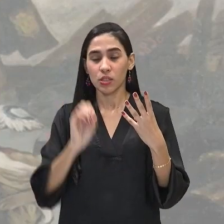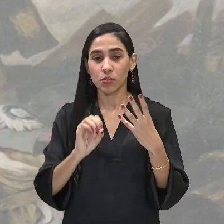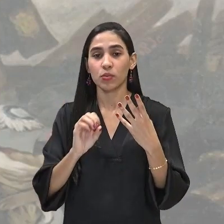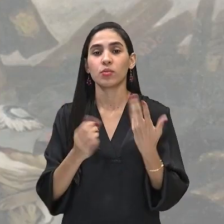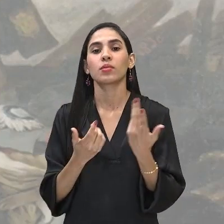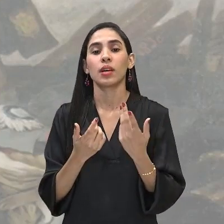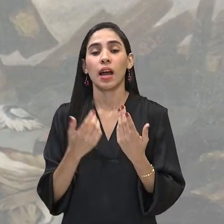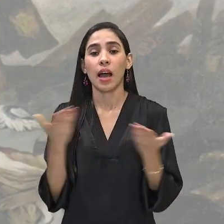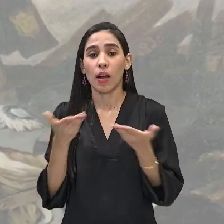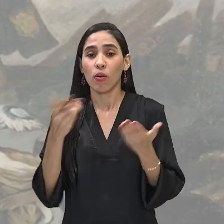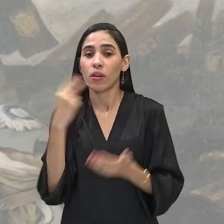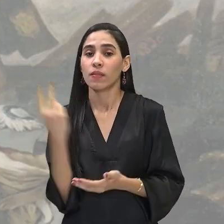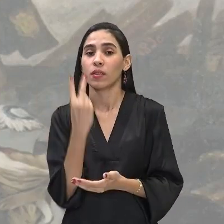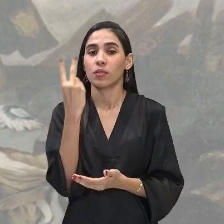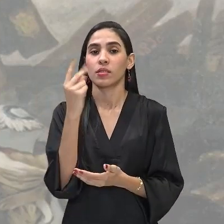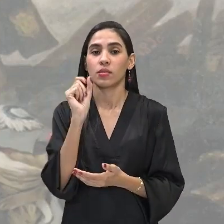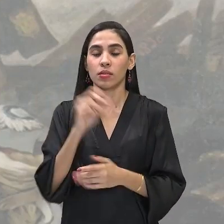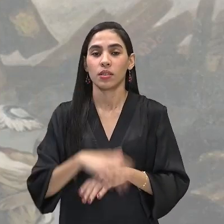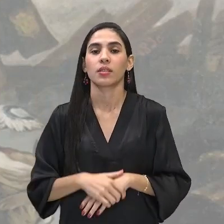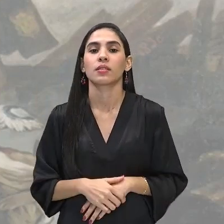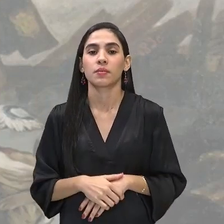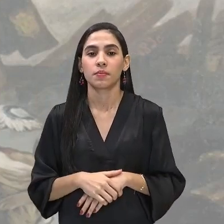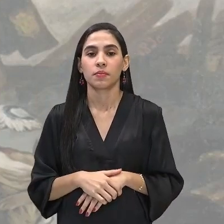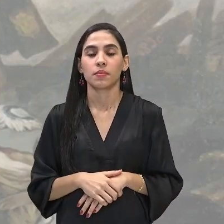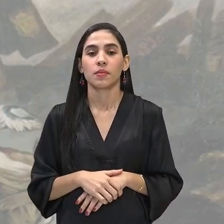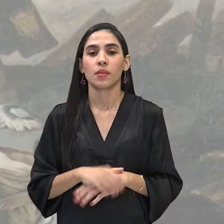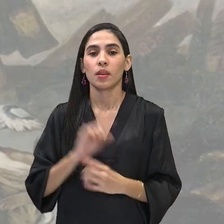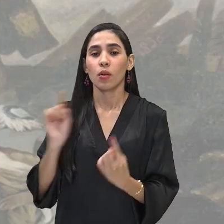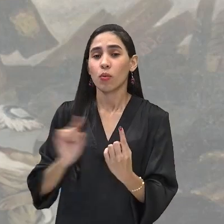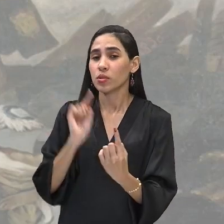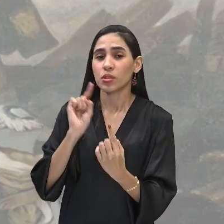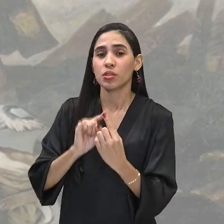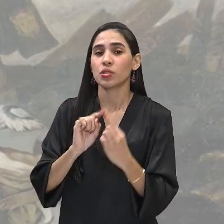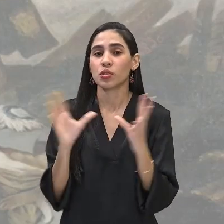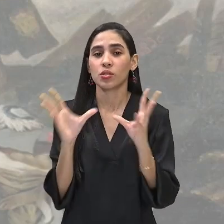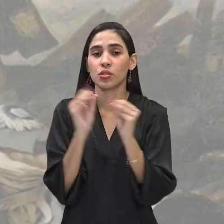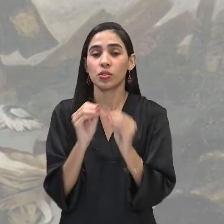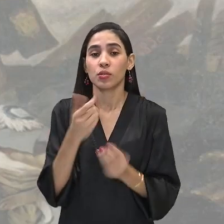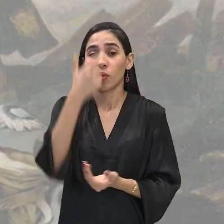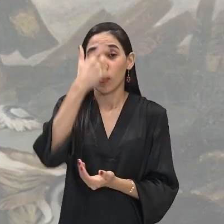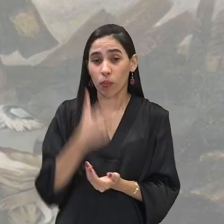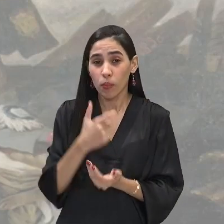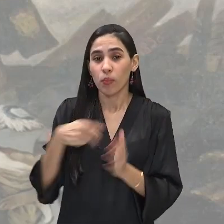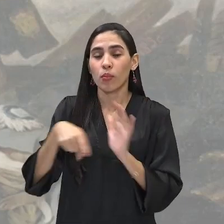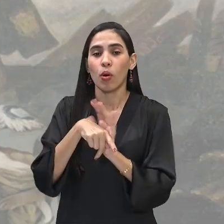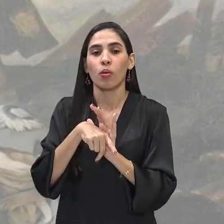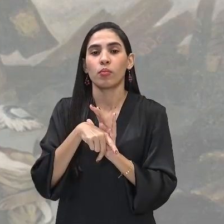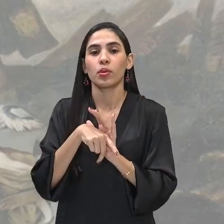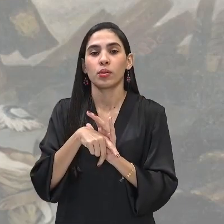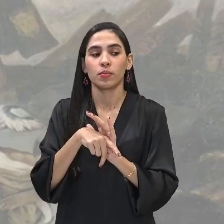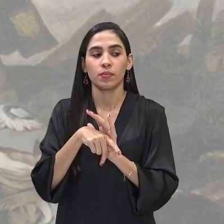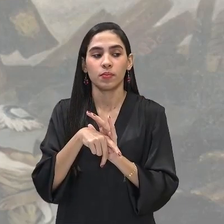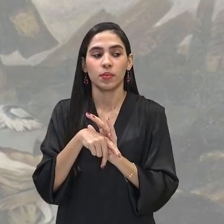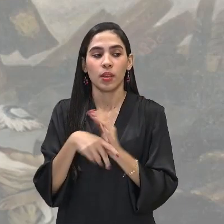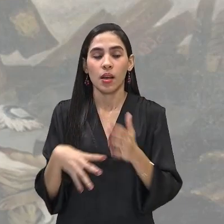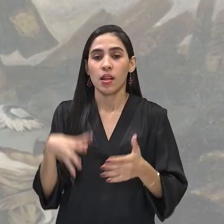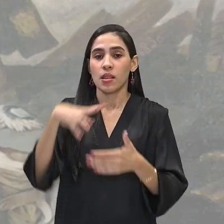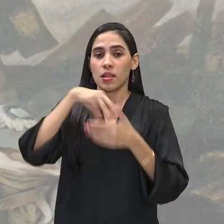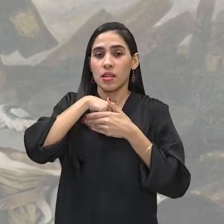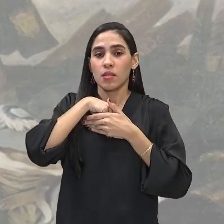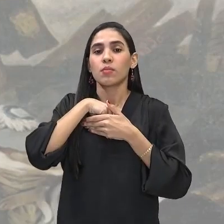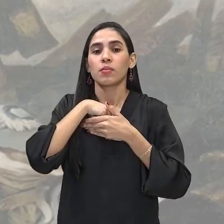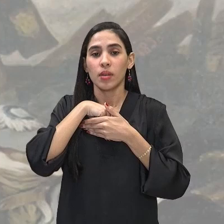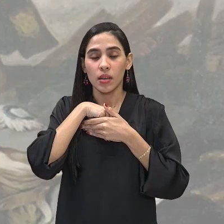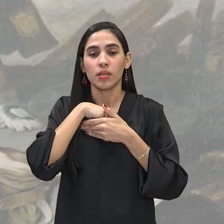valorizar agora a subjetividade, o eu do indivíduo, que surge aí como